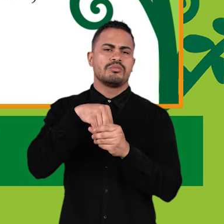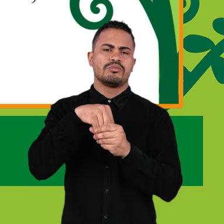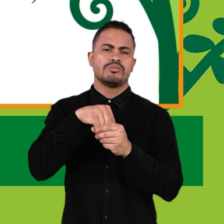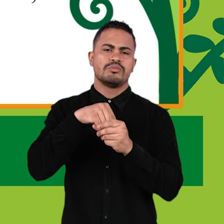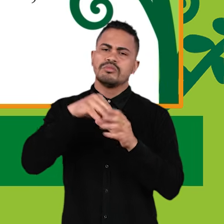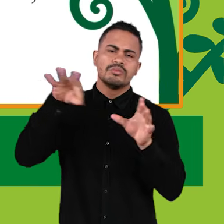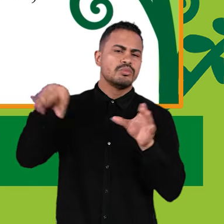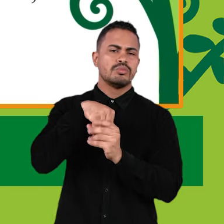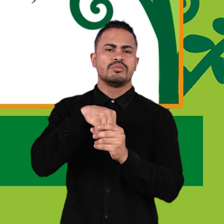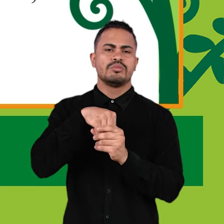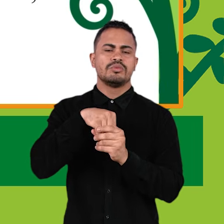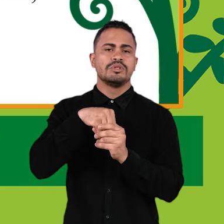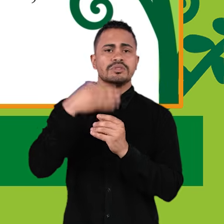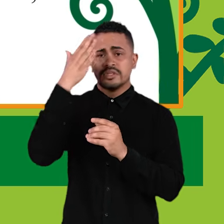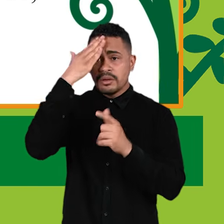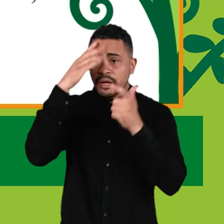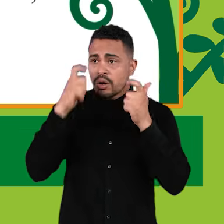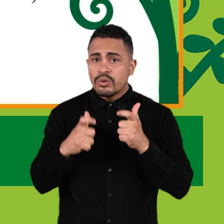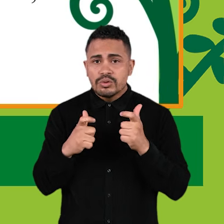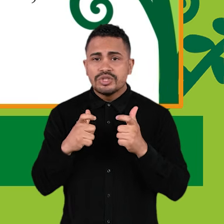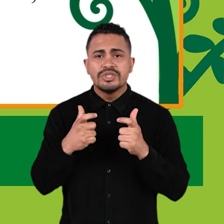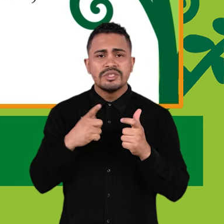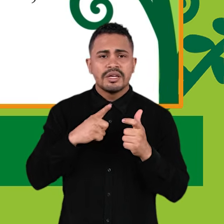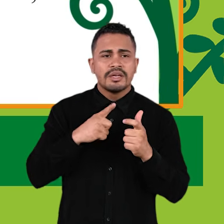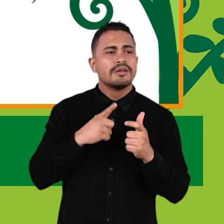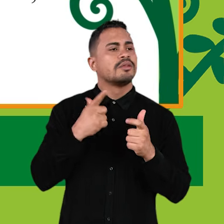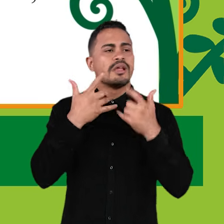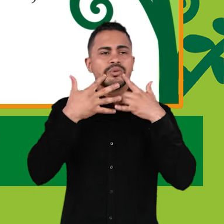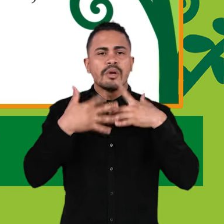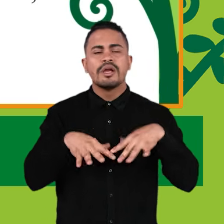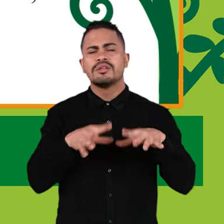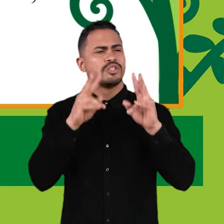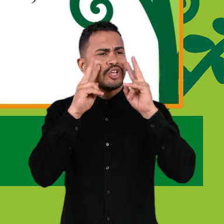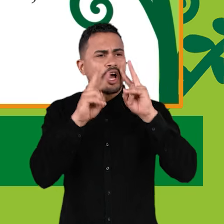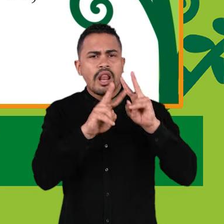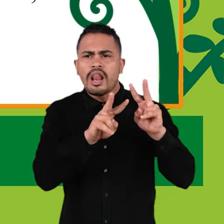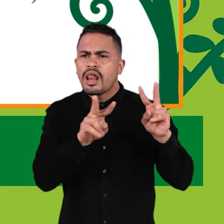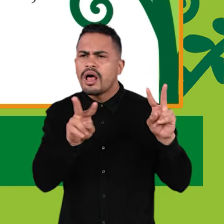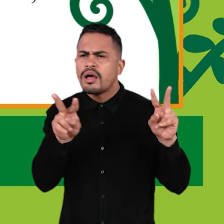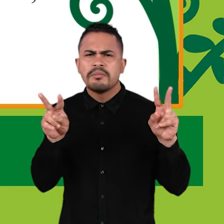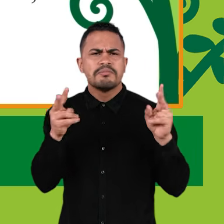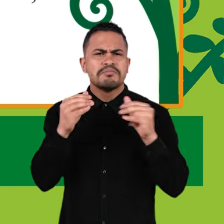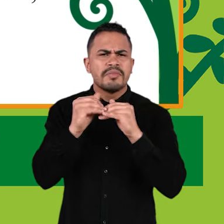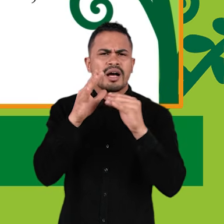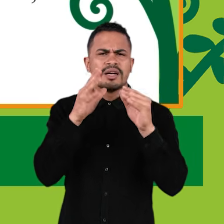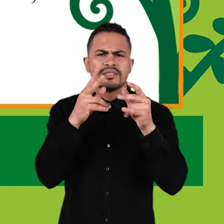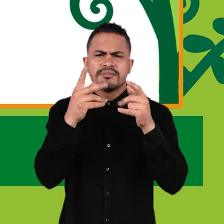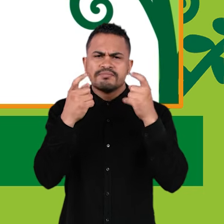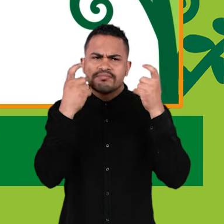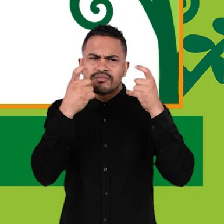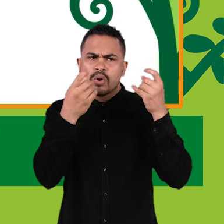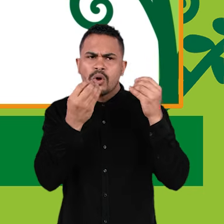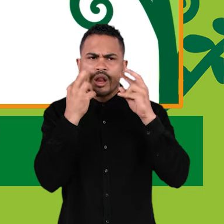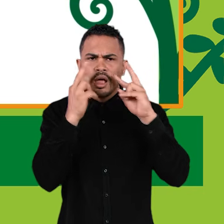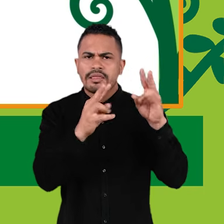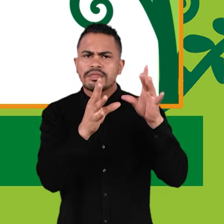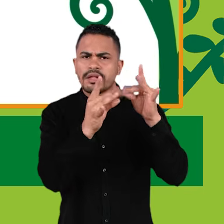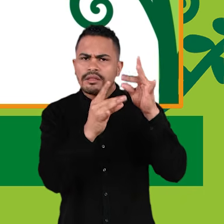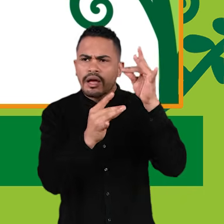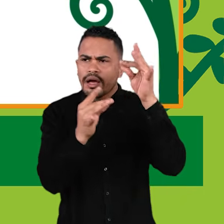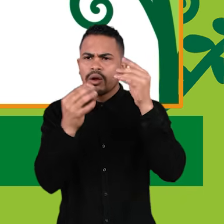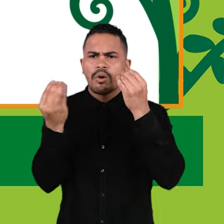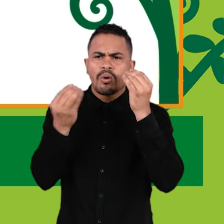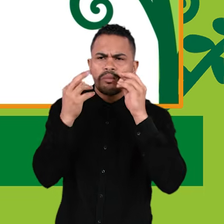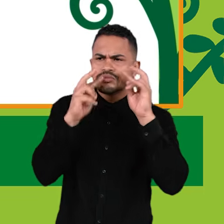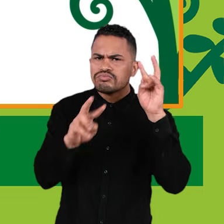saber onde está, basta a gente olhar ao nosso redor, né, com uma sensibilidade, né, um pouco maior.